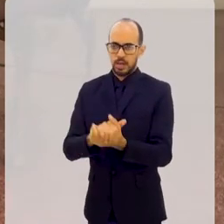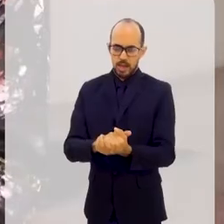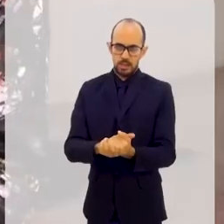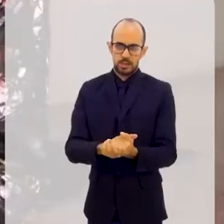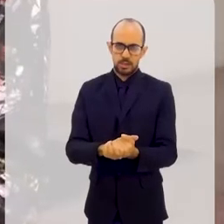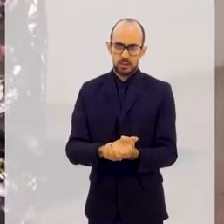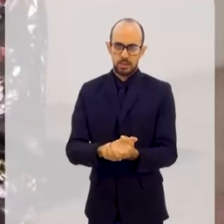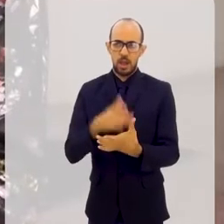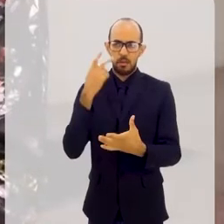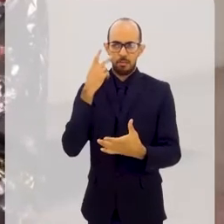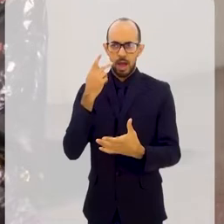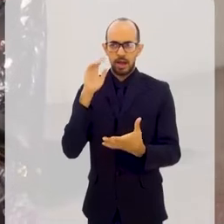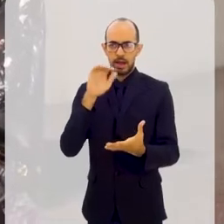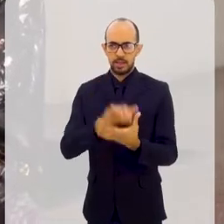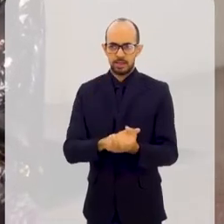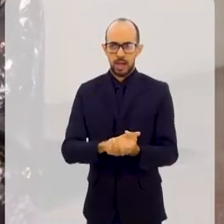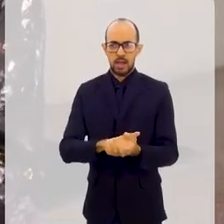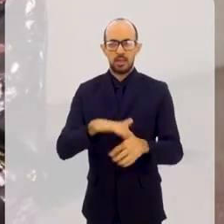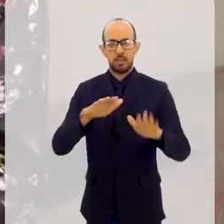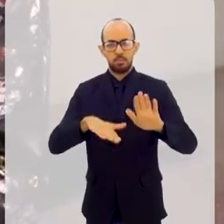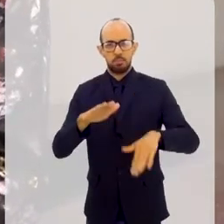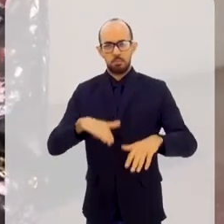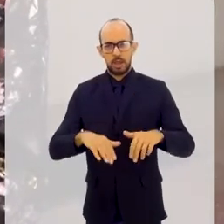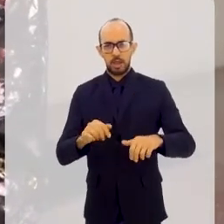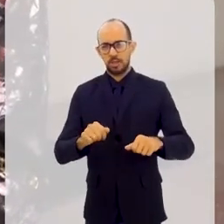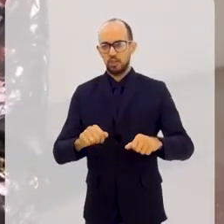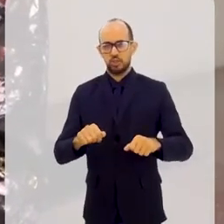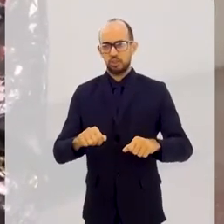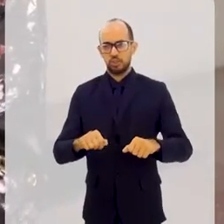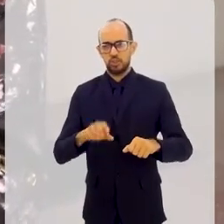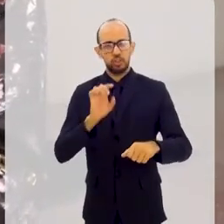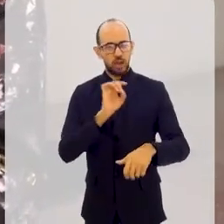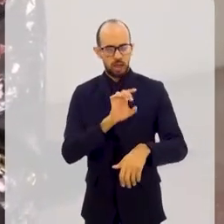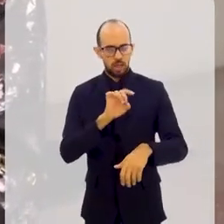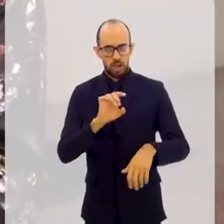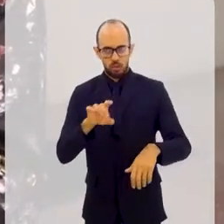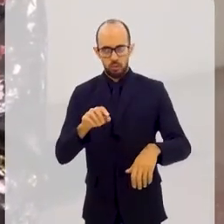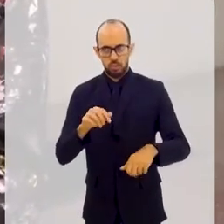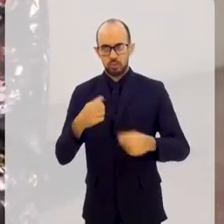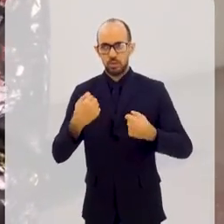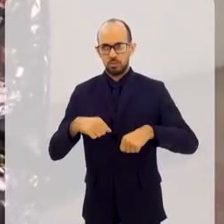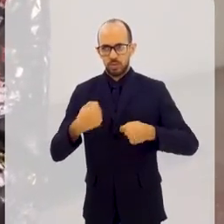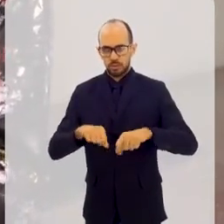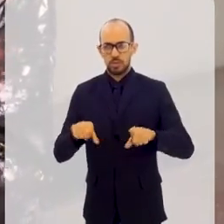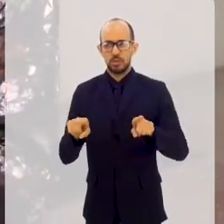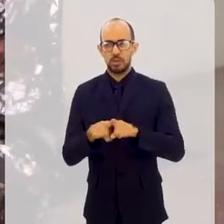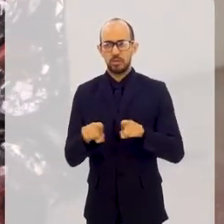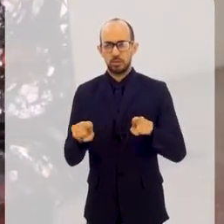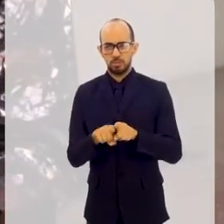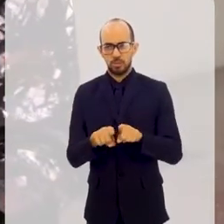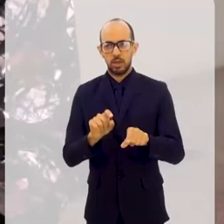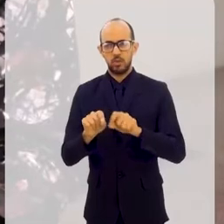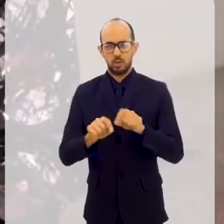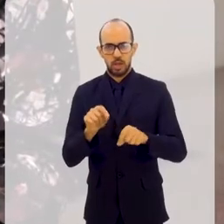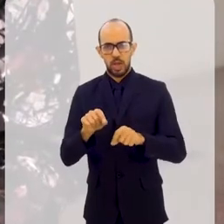e para casar depende de você você tem que ter aulas de